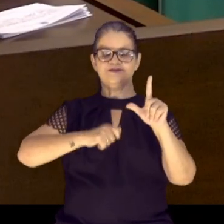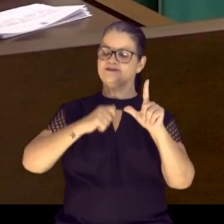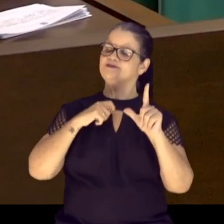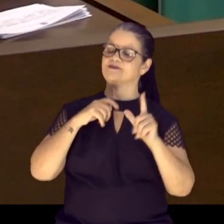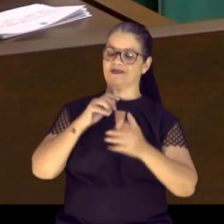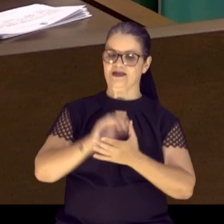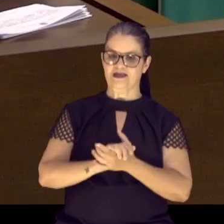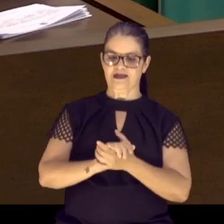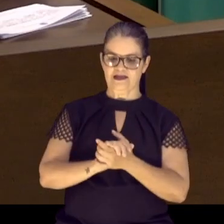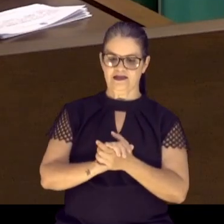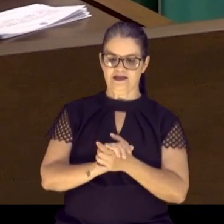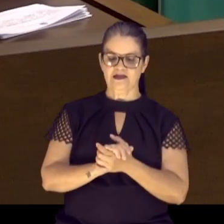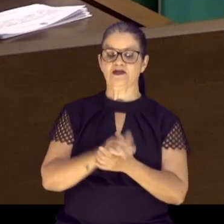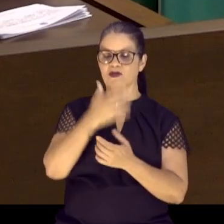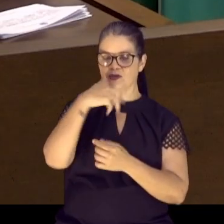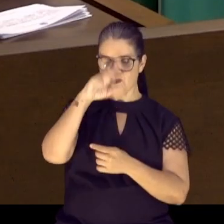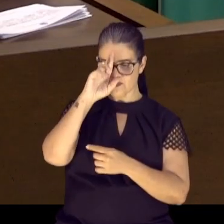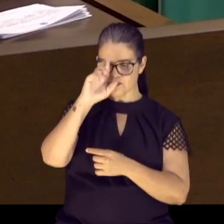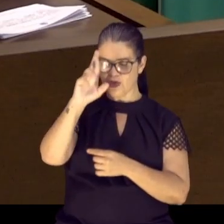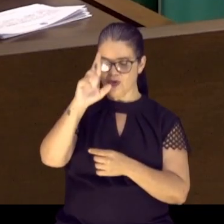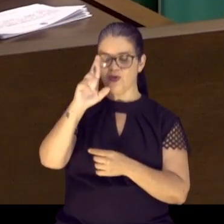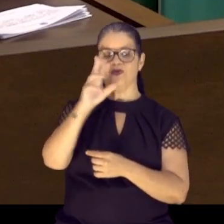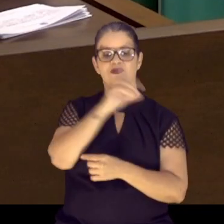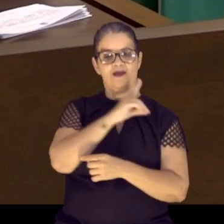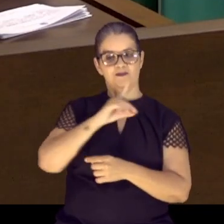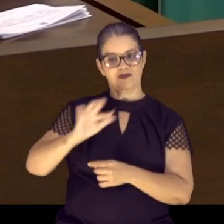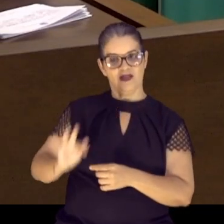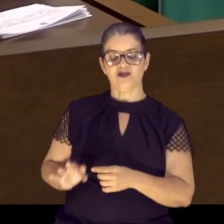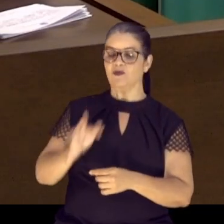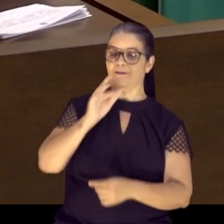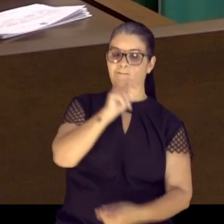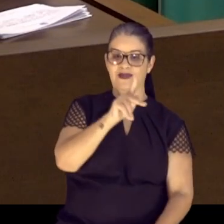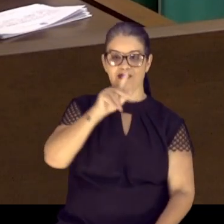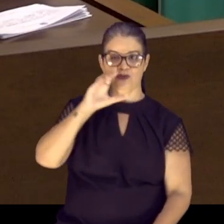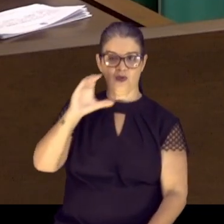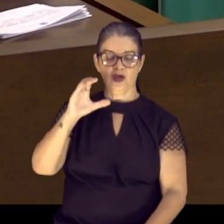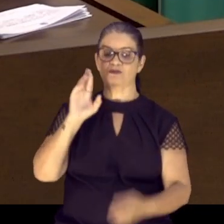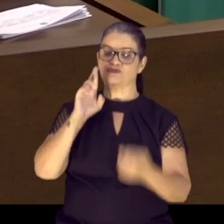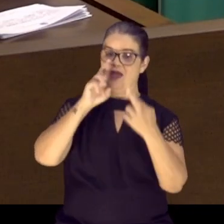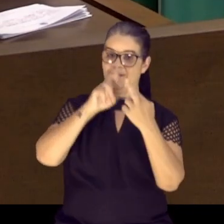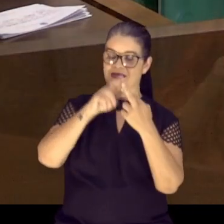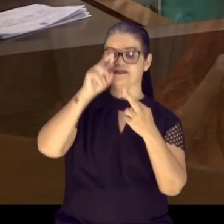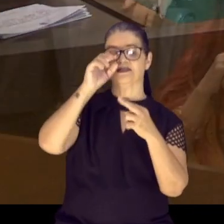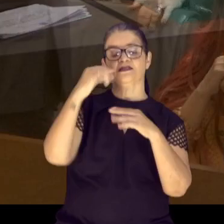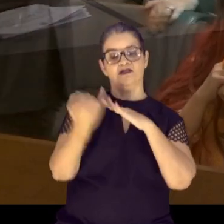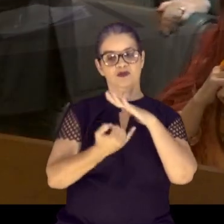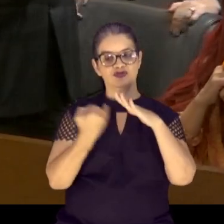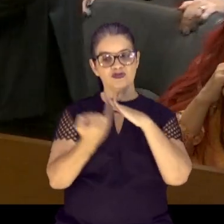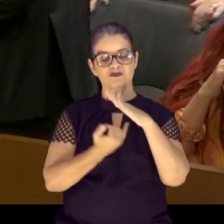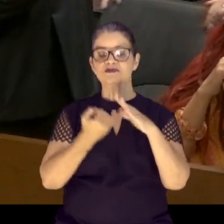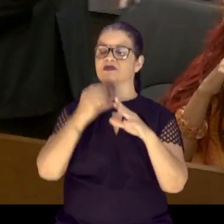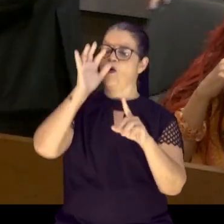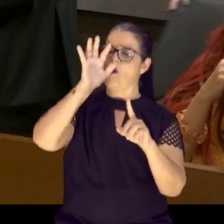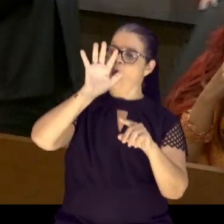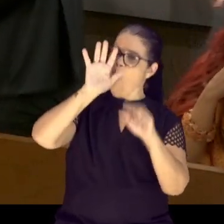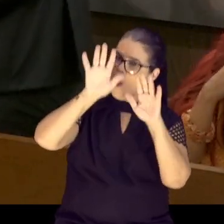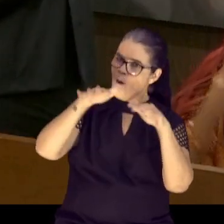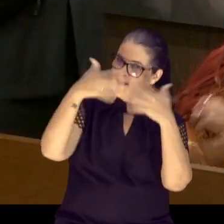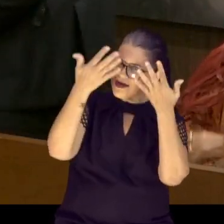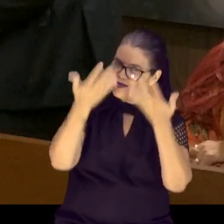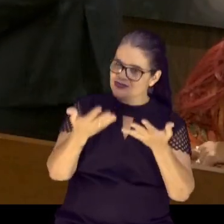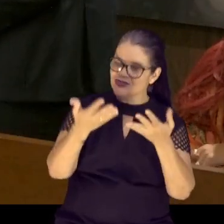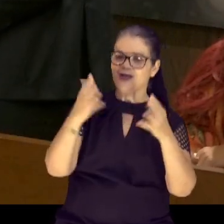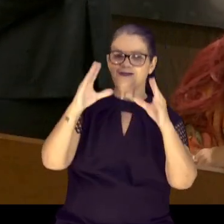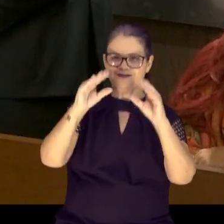Legislativa ao excelentíssimo senhor deputado federal Pedro Campos, representando a instituição homenageada desta noite.